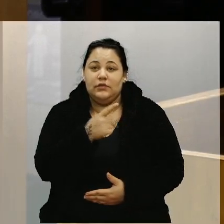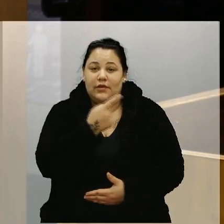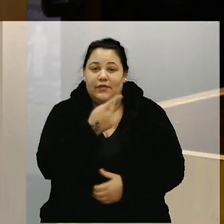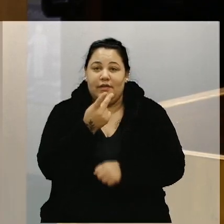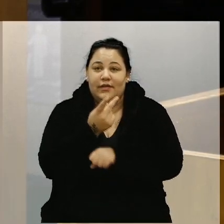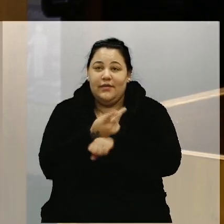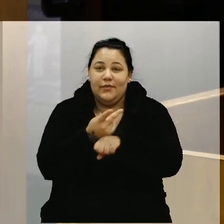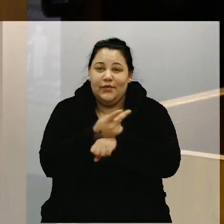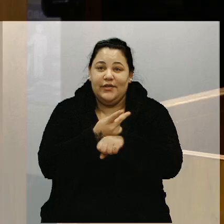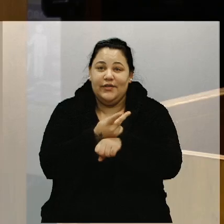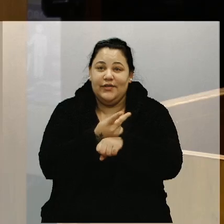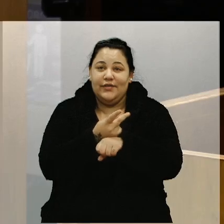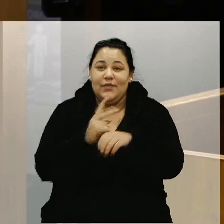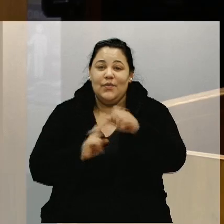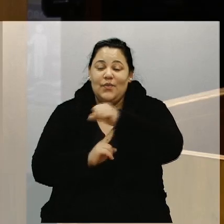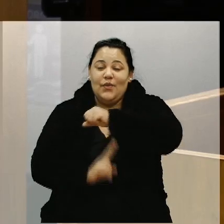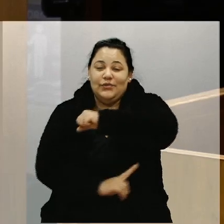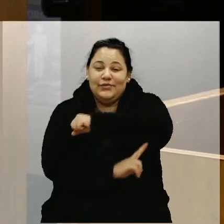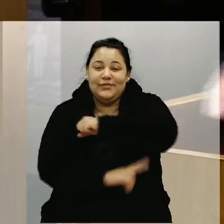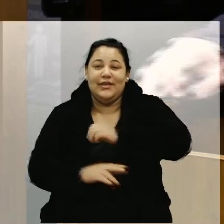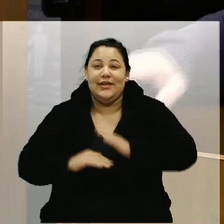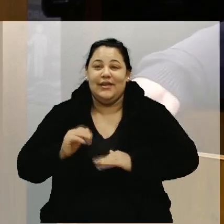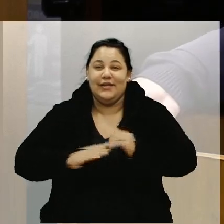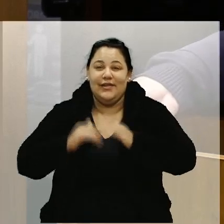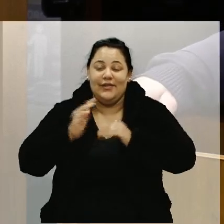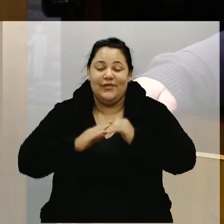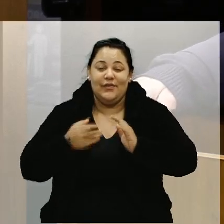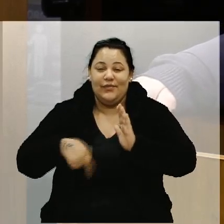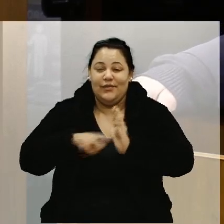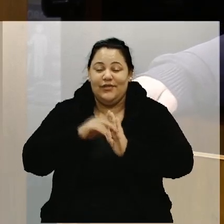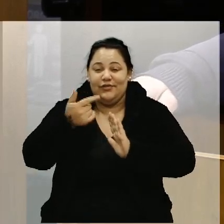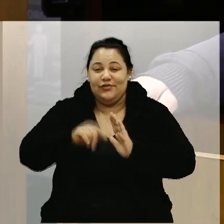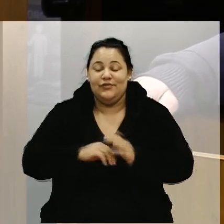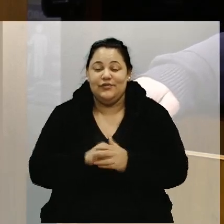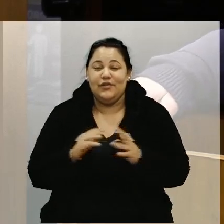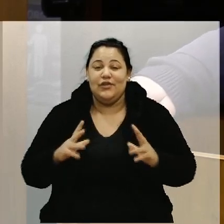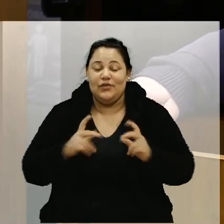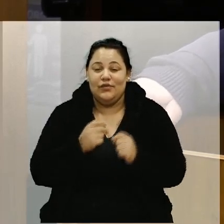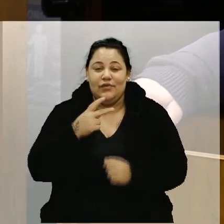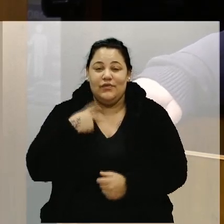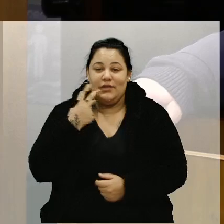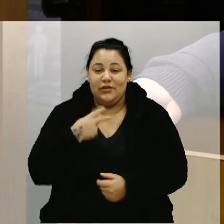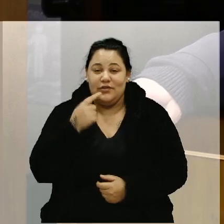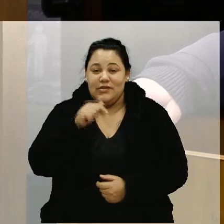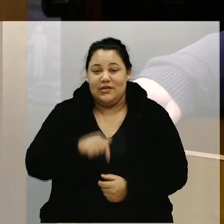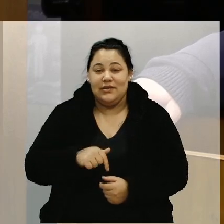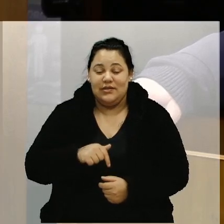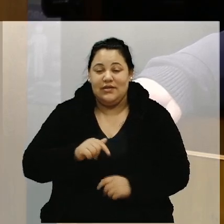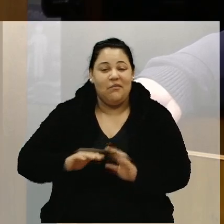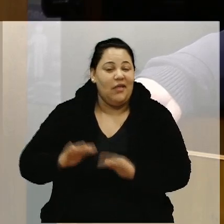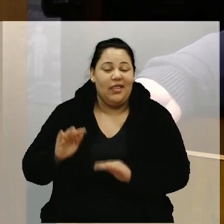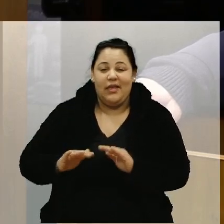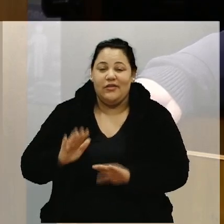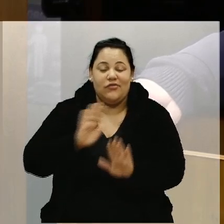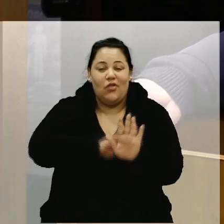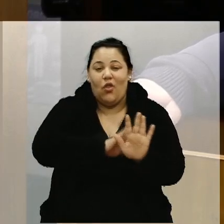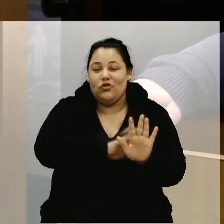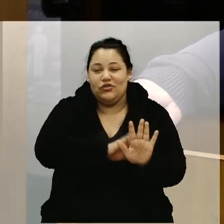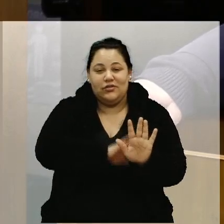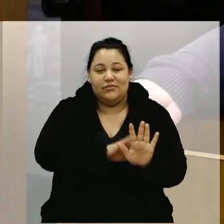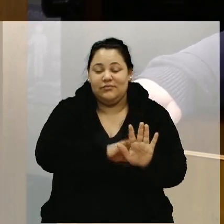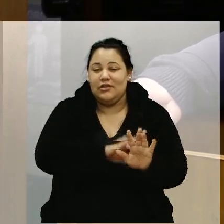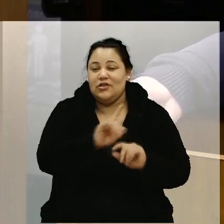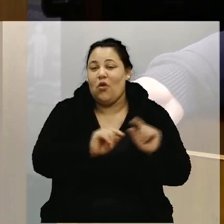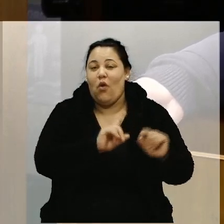ponte, para reconstruir. E todos os vereadores aqui, independente de ideologia, a